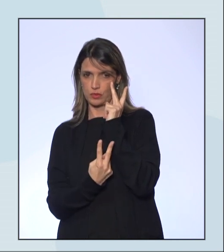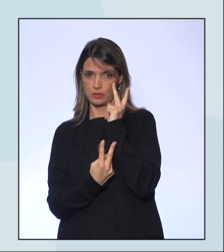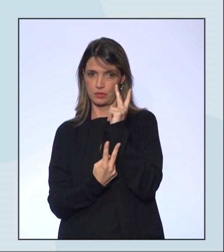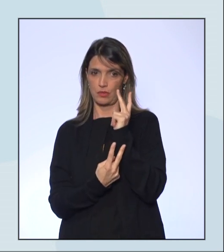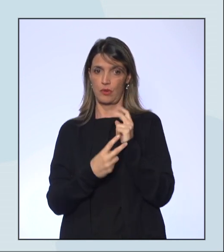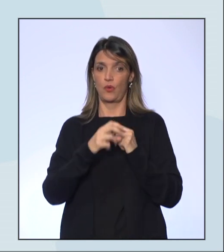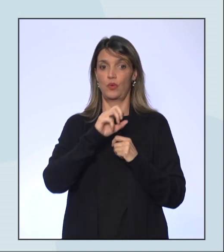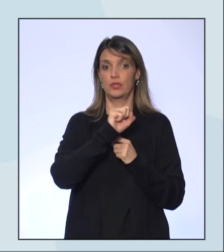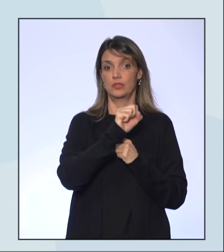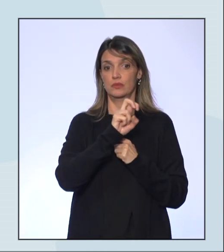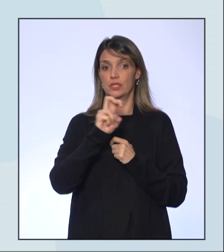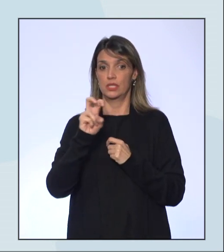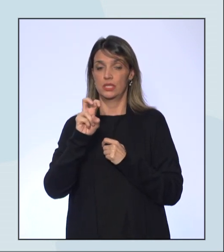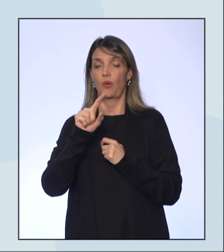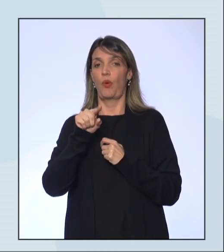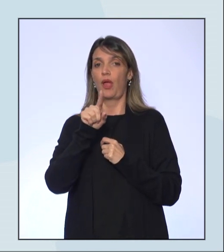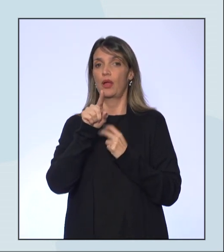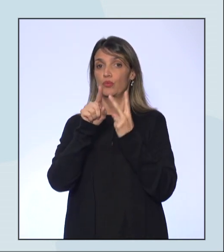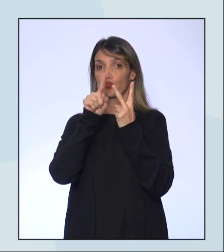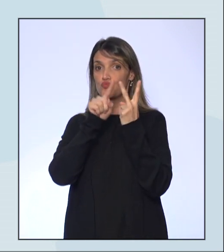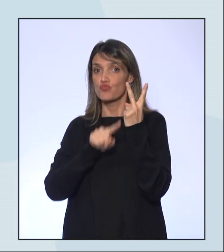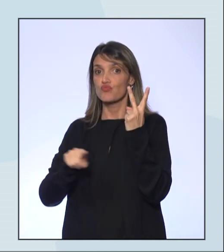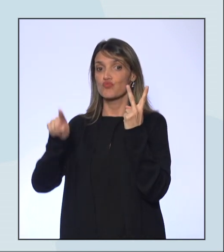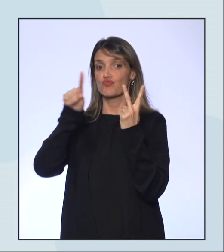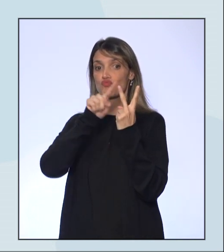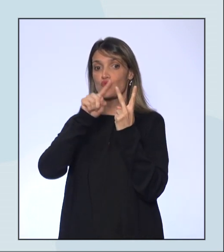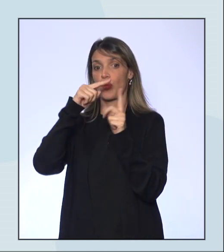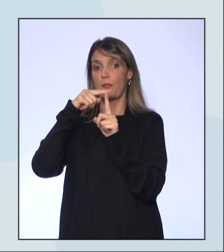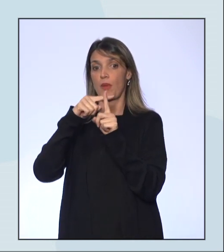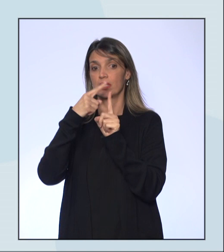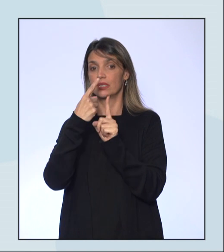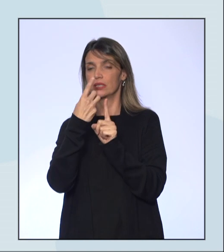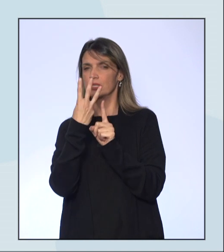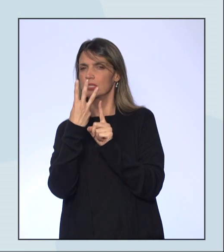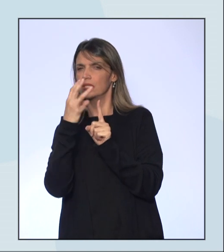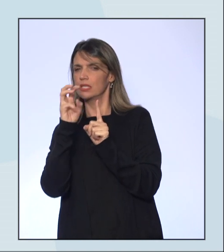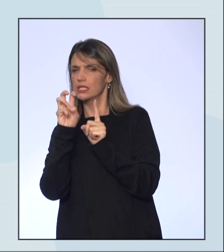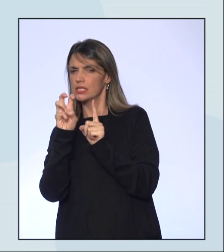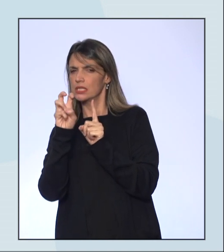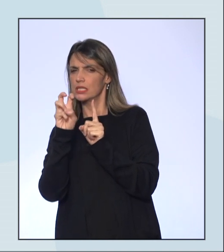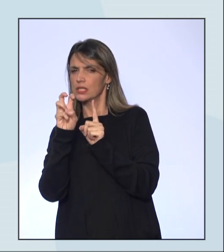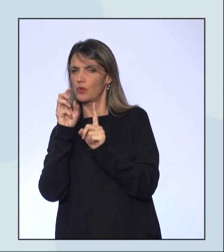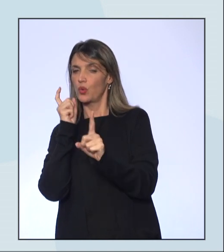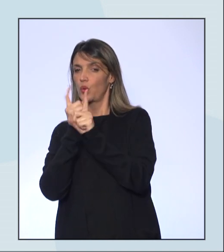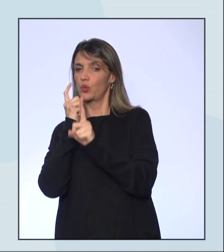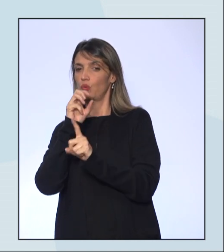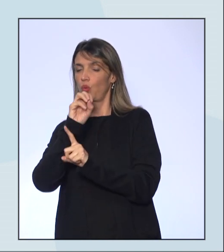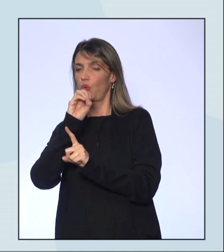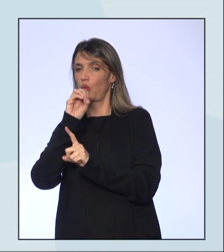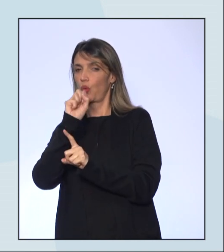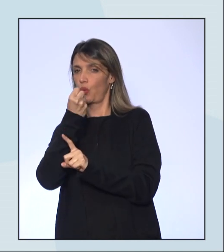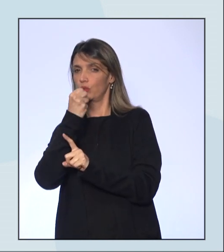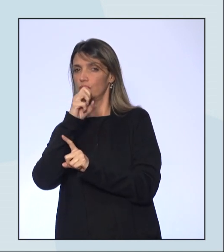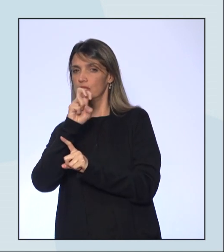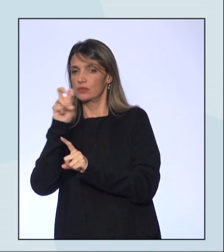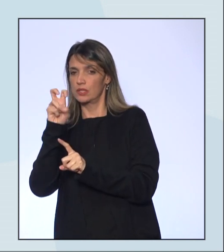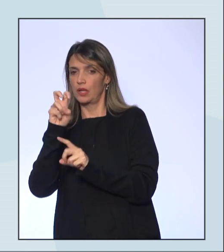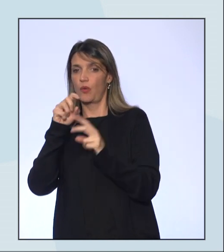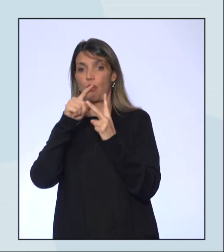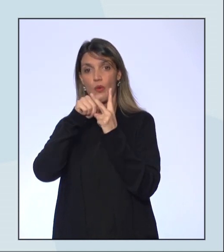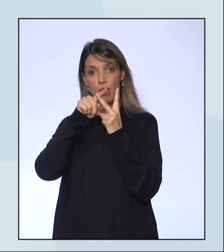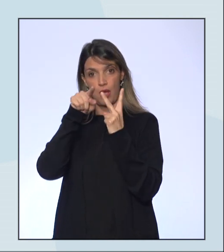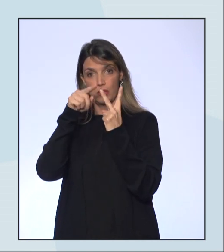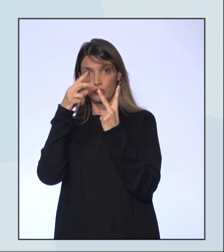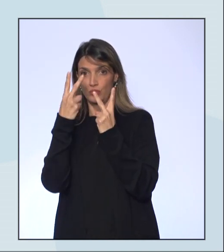855ou dei duas voltas mas 135 eu acho 855 e eu acho menos raiz de 2